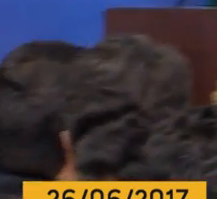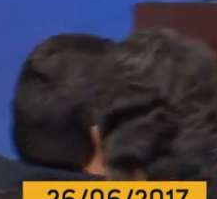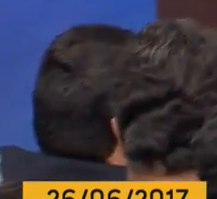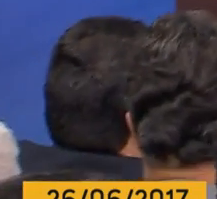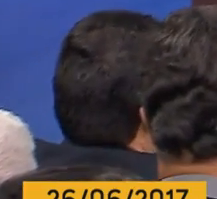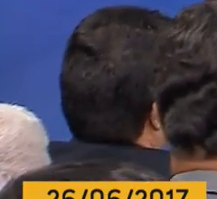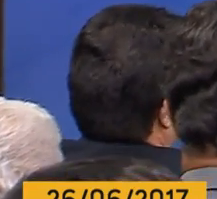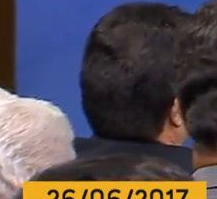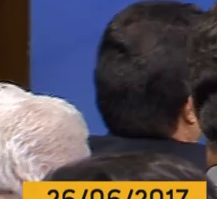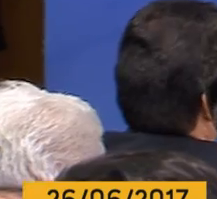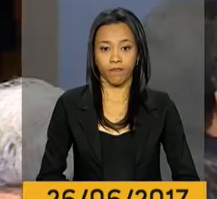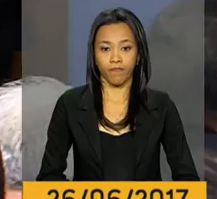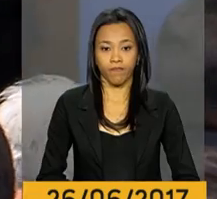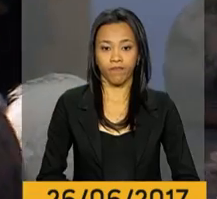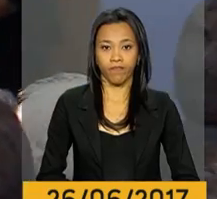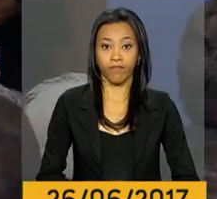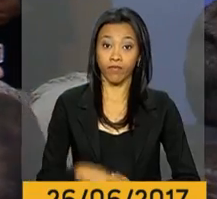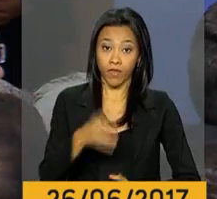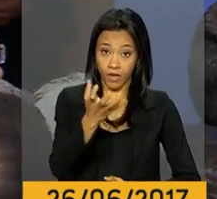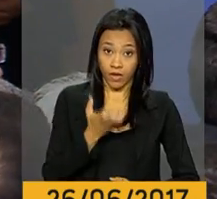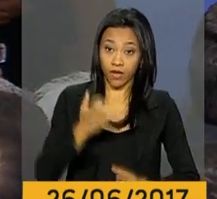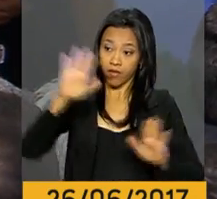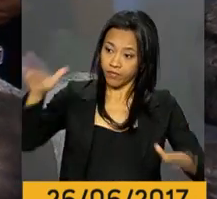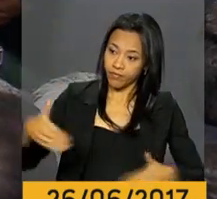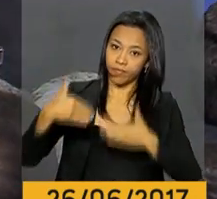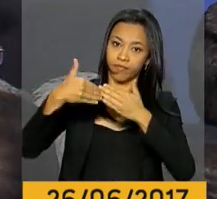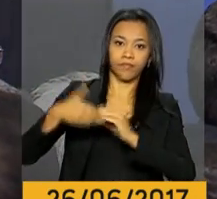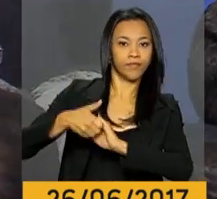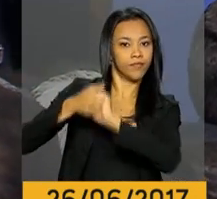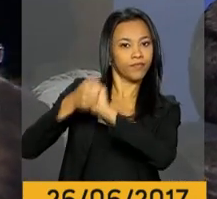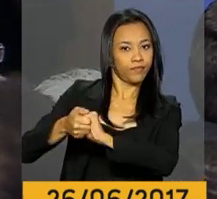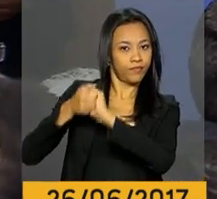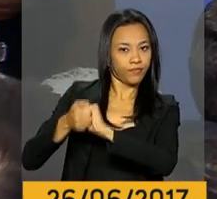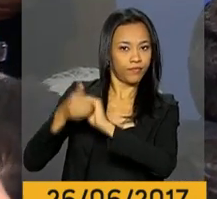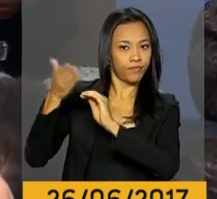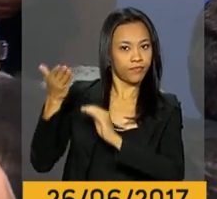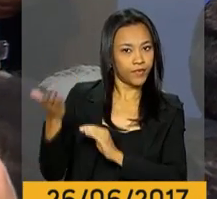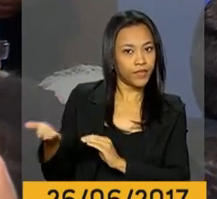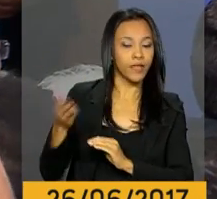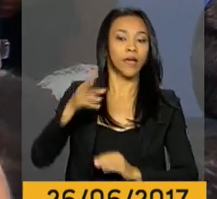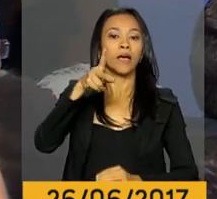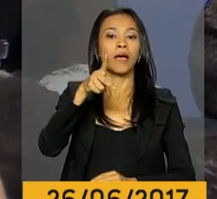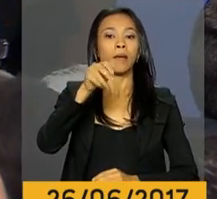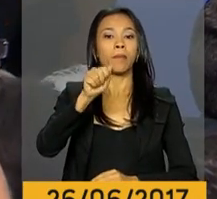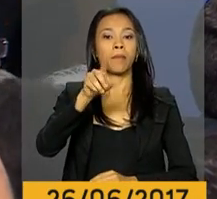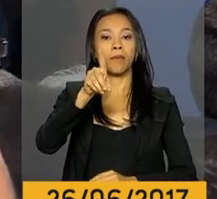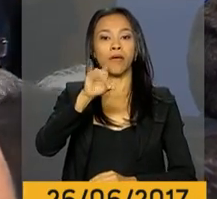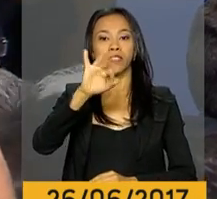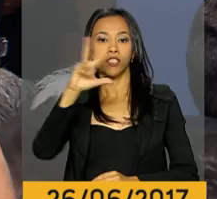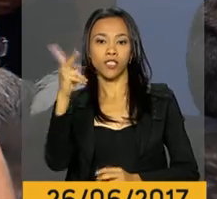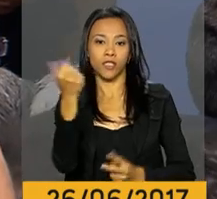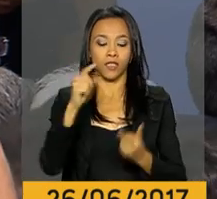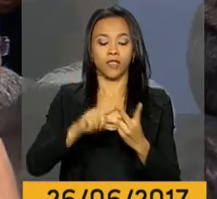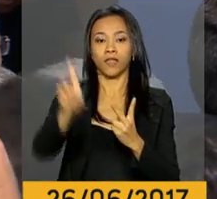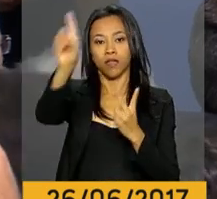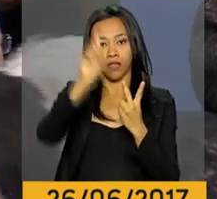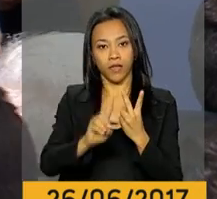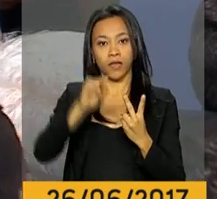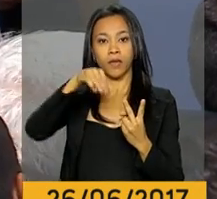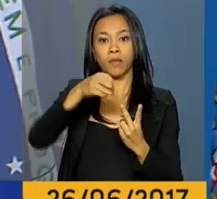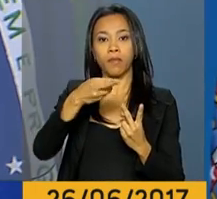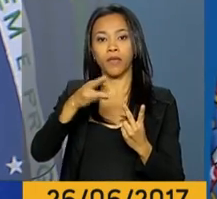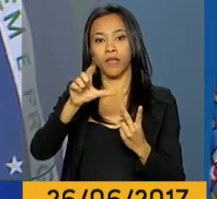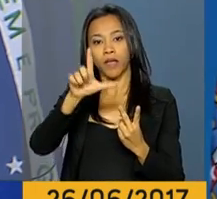Temer quero cumprimentar o Eliseu Padilha da casa civil o Henrique merelles da Fazenda o Diogo